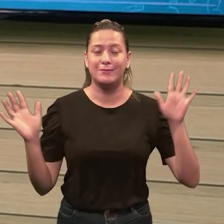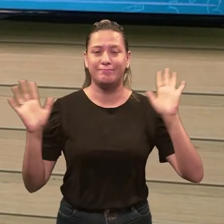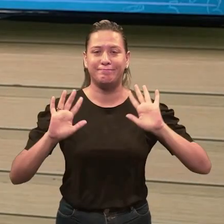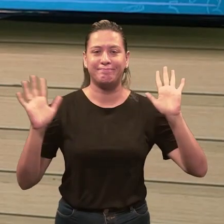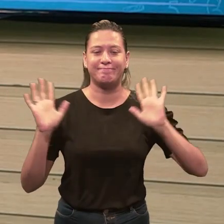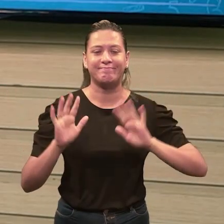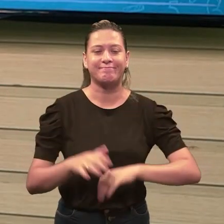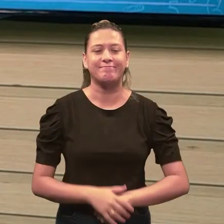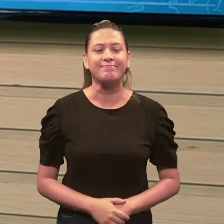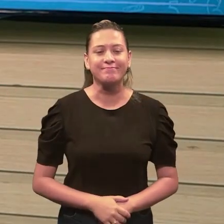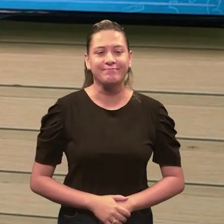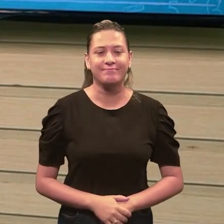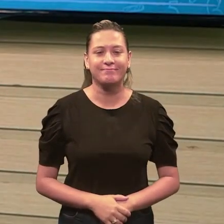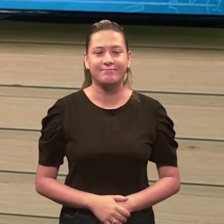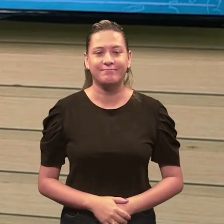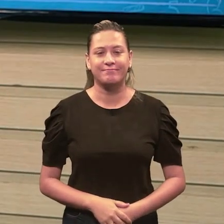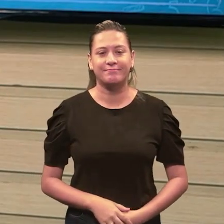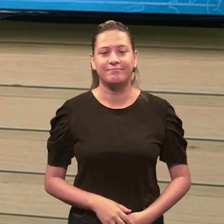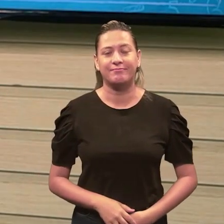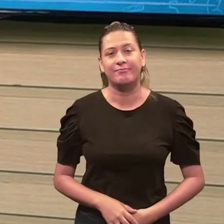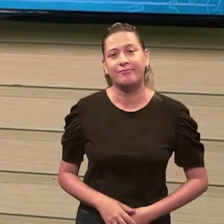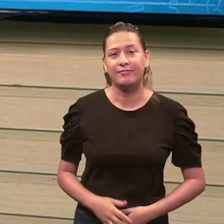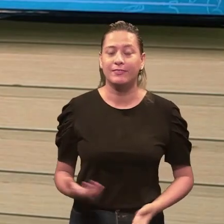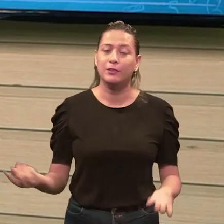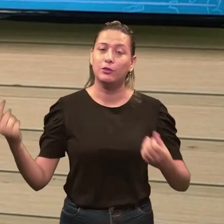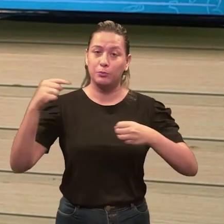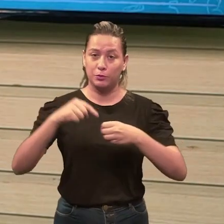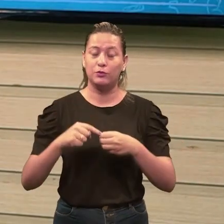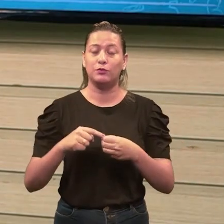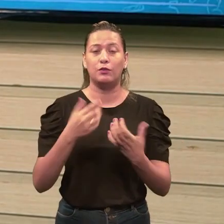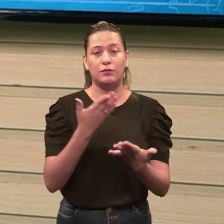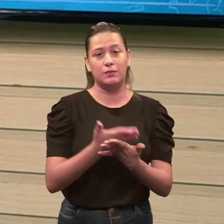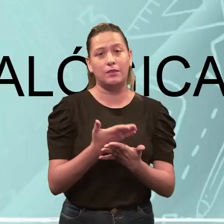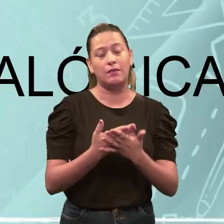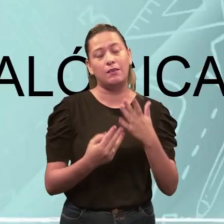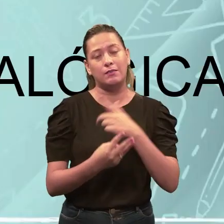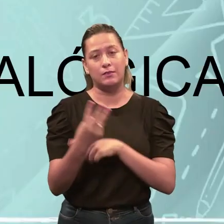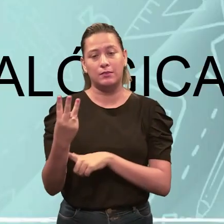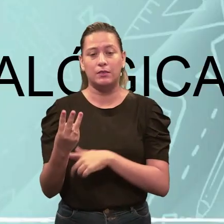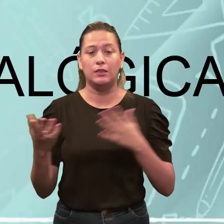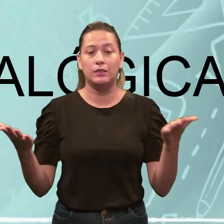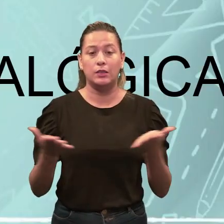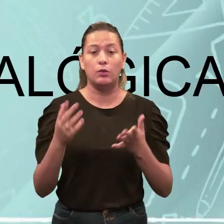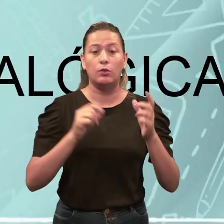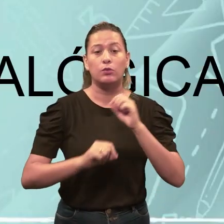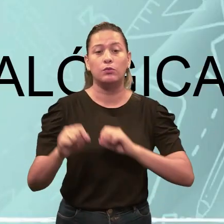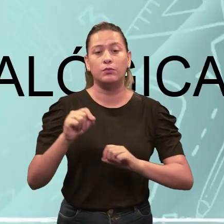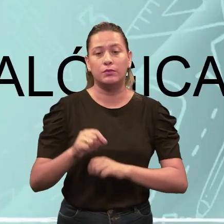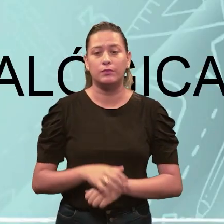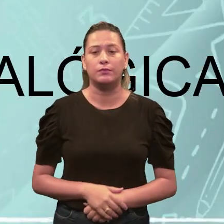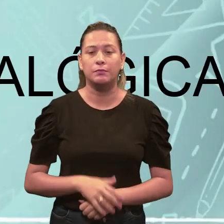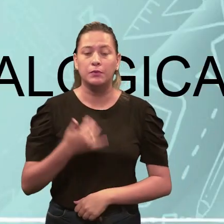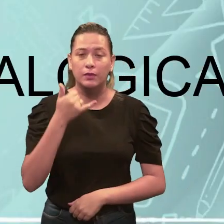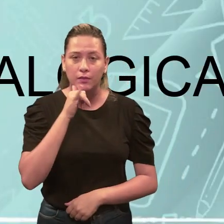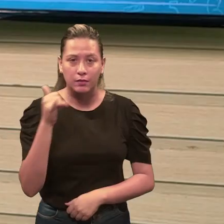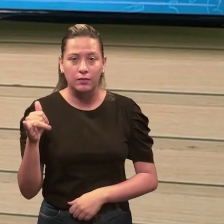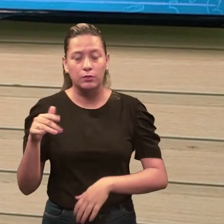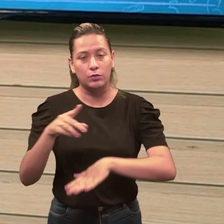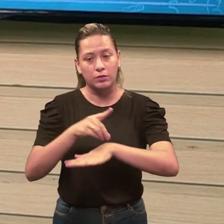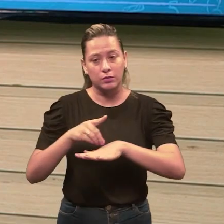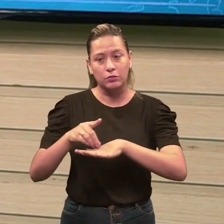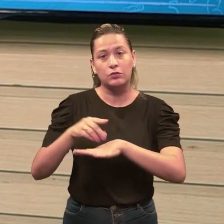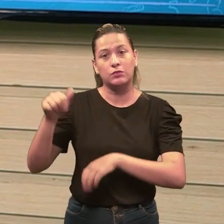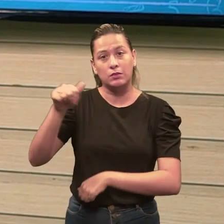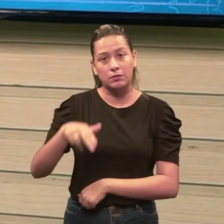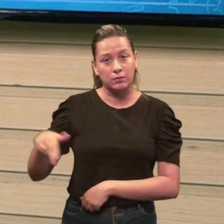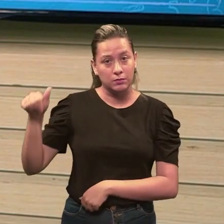Olá, queridos alunos. Estamos de volta aqui na nossa terceira aula, agora sobre eletrônica analógica digital. Hoje